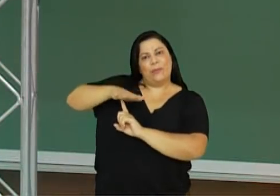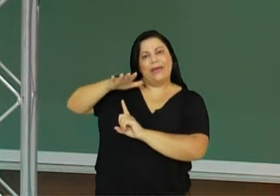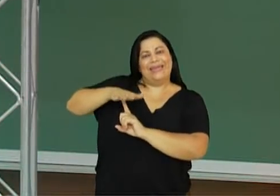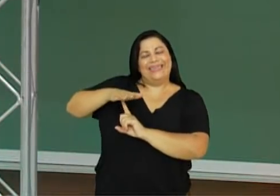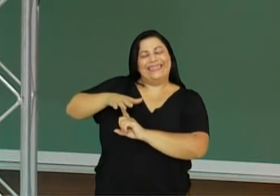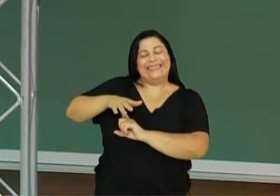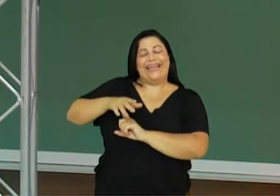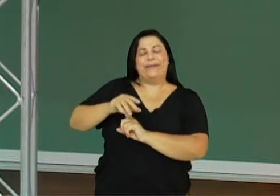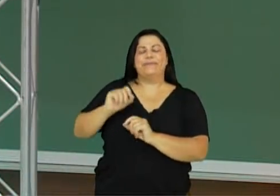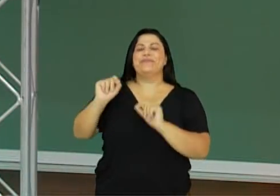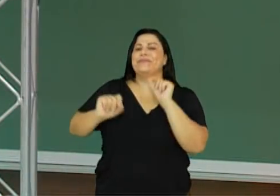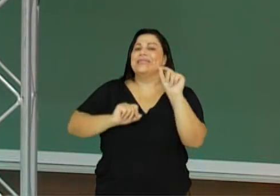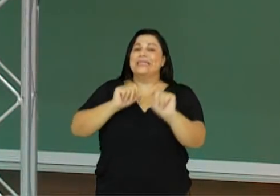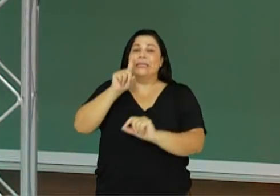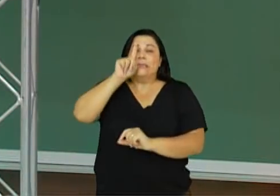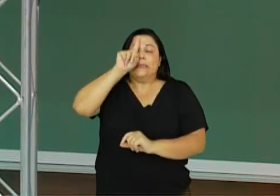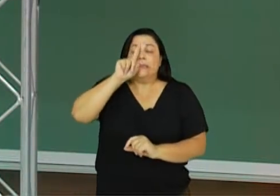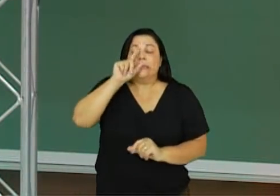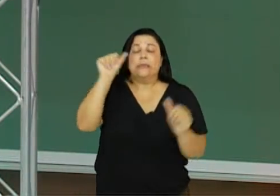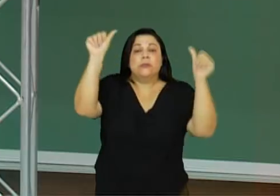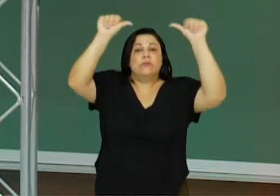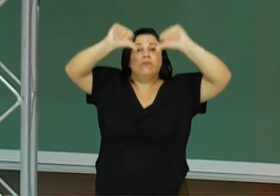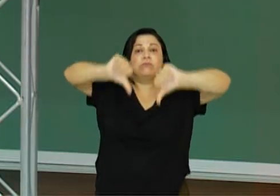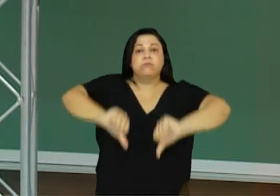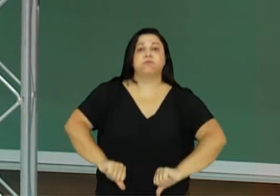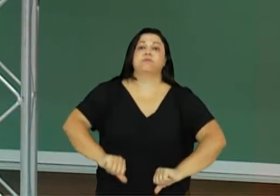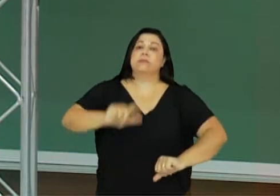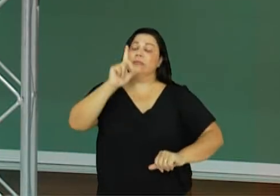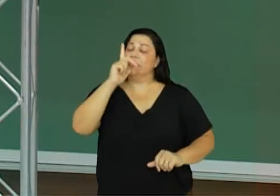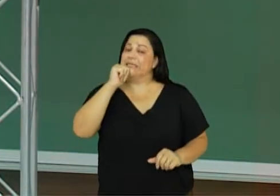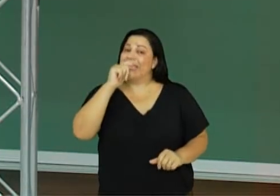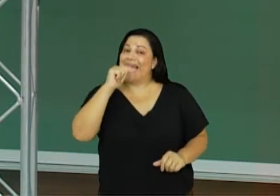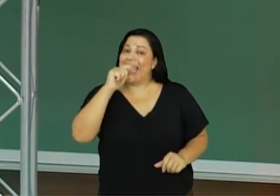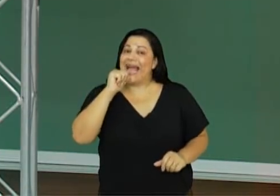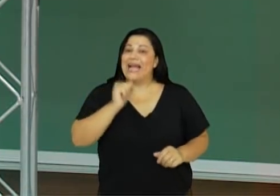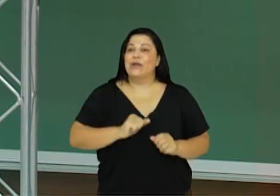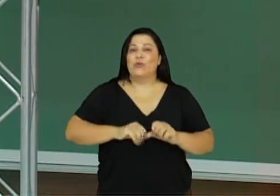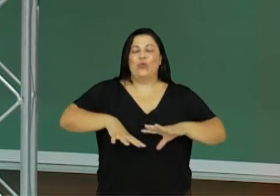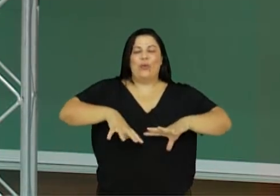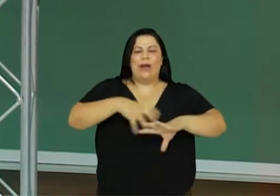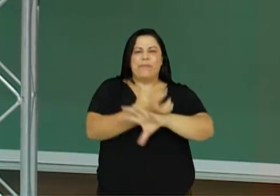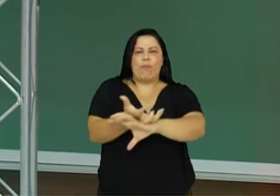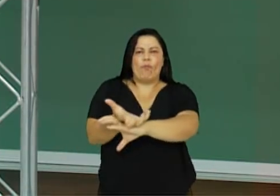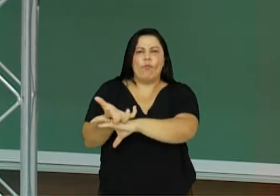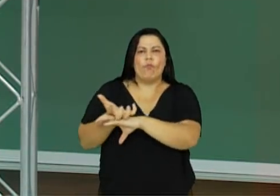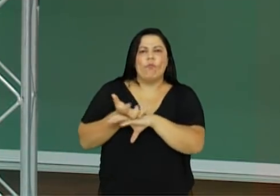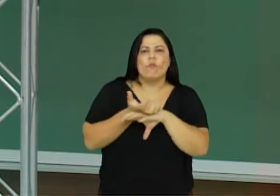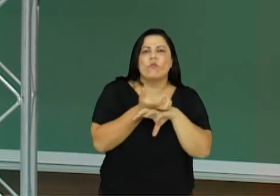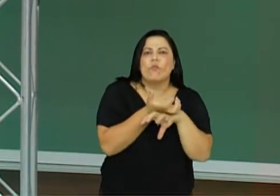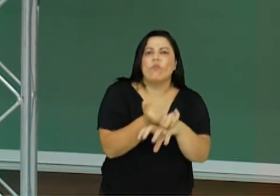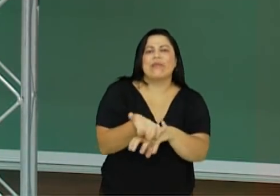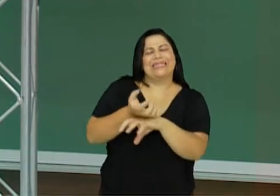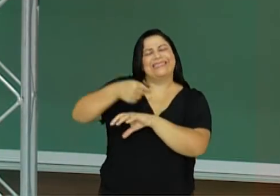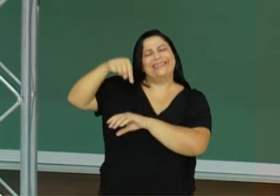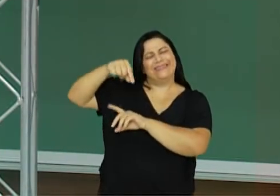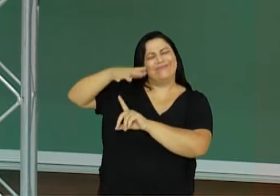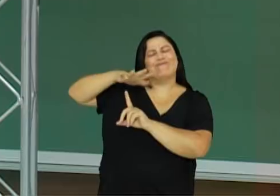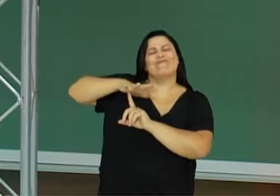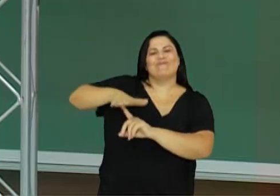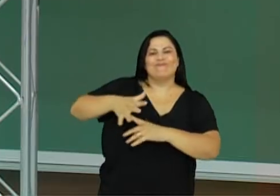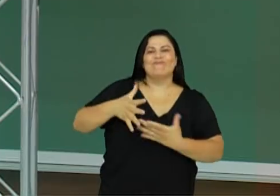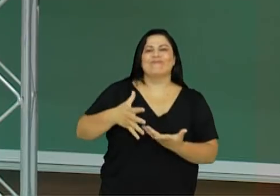maior crise hídrica da sua história. A gente está com uma estiagem muito grande no Paraná. A falta de chuvas, ela tem